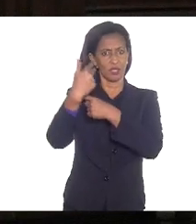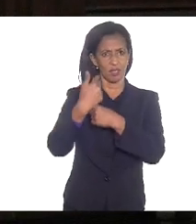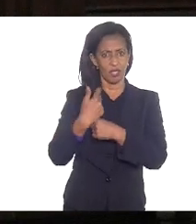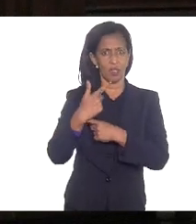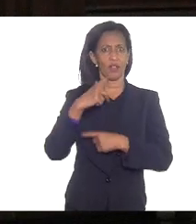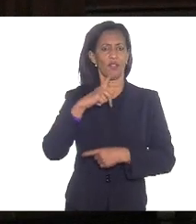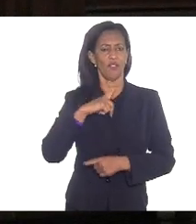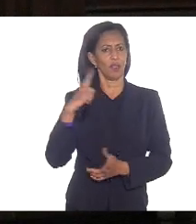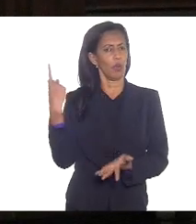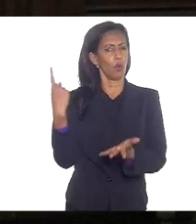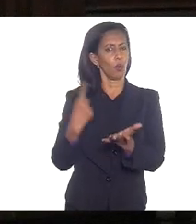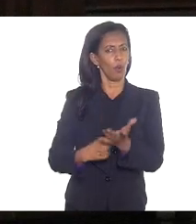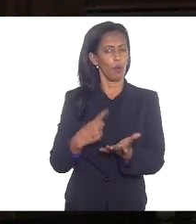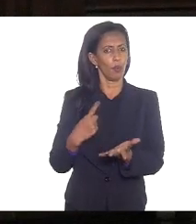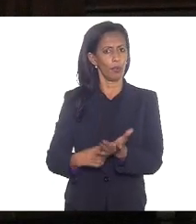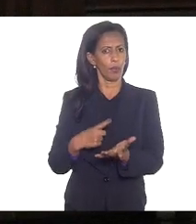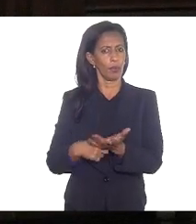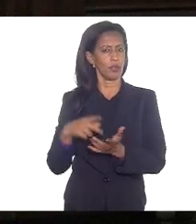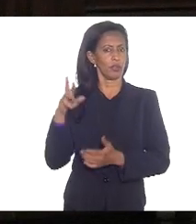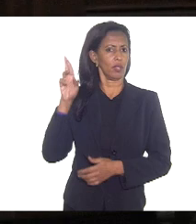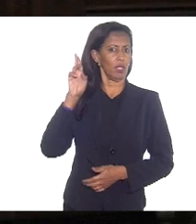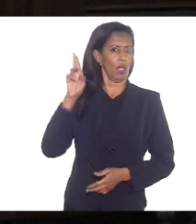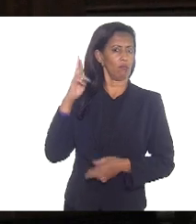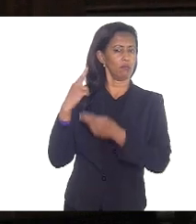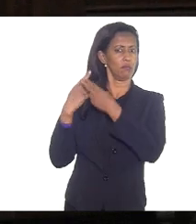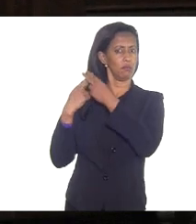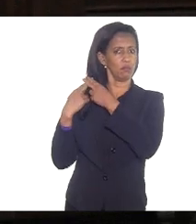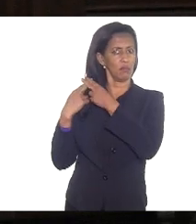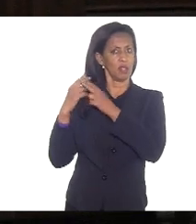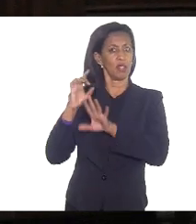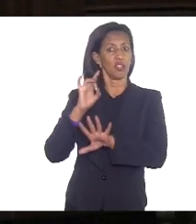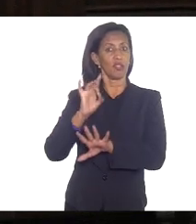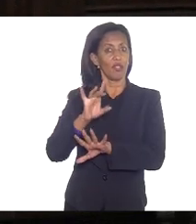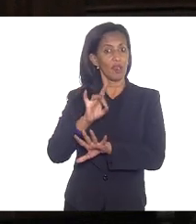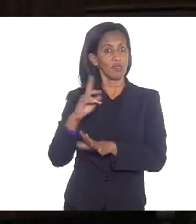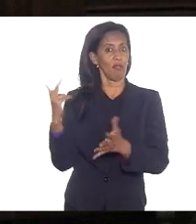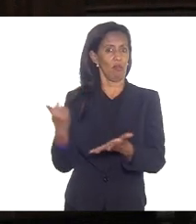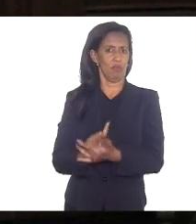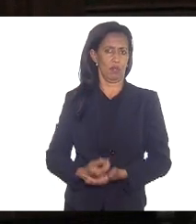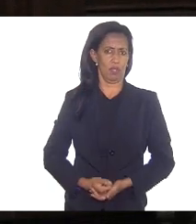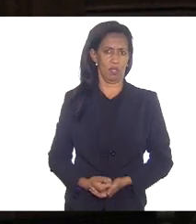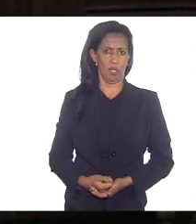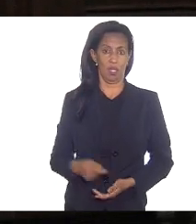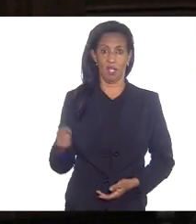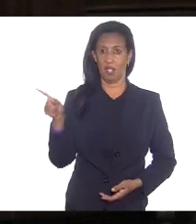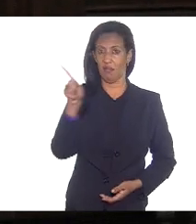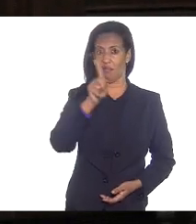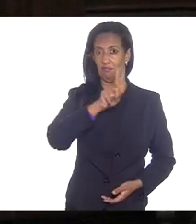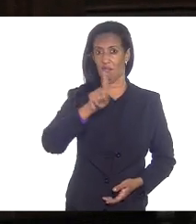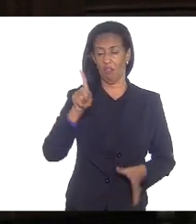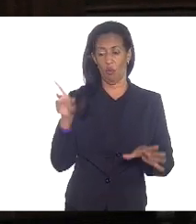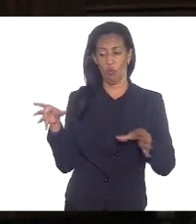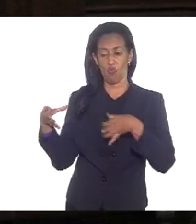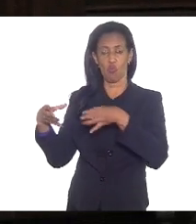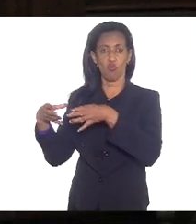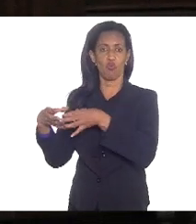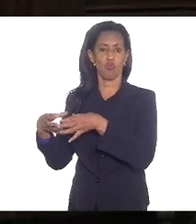o comprometimento e a responsabilidade de fazer isso acontecer. E não